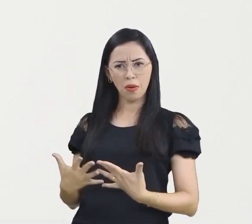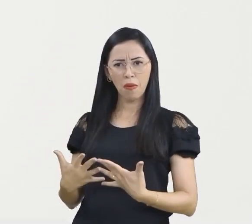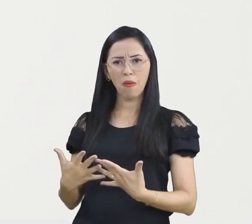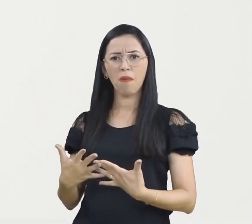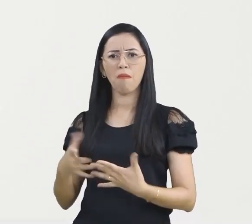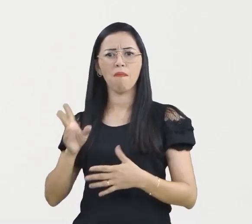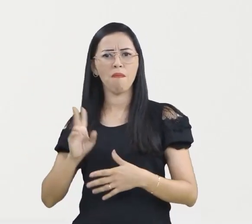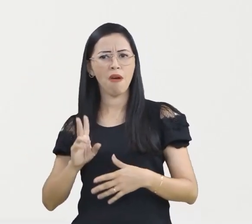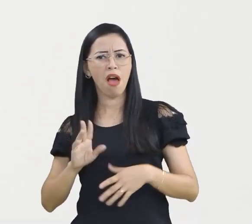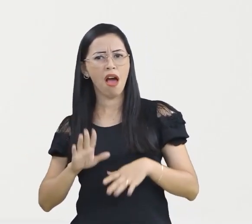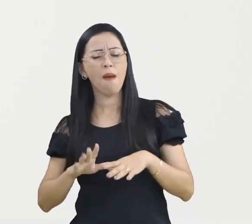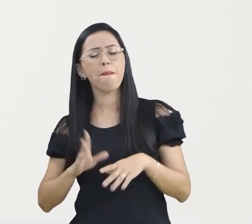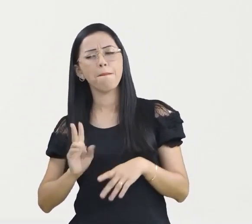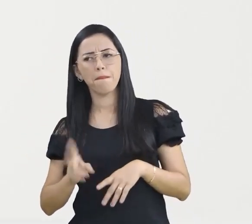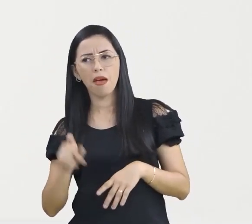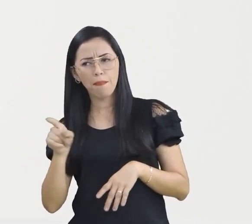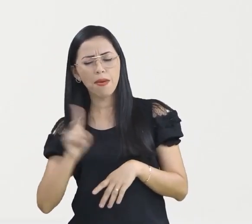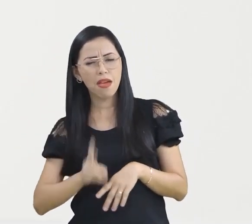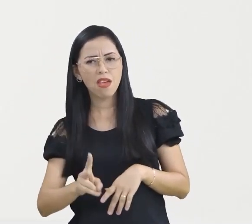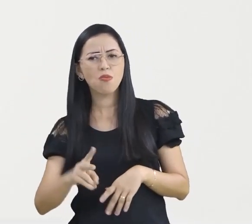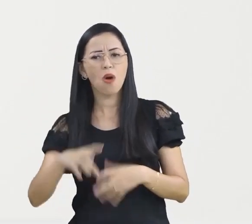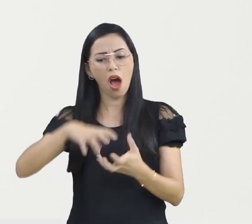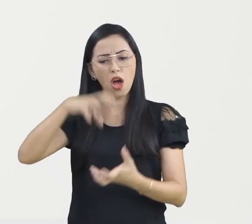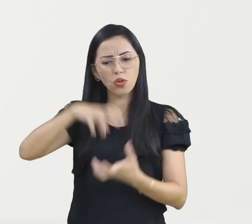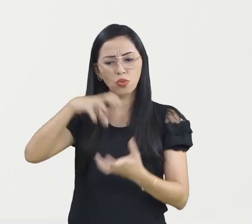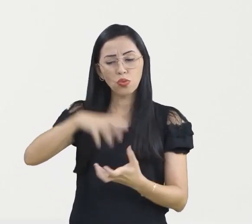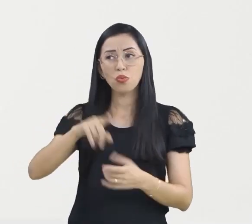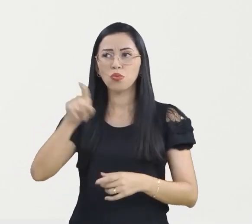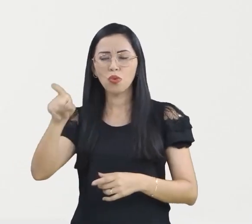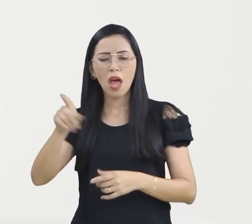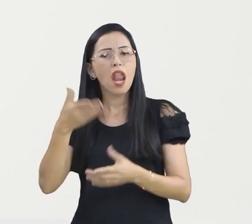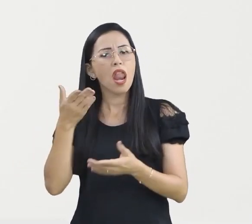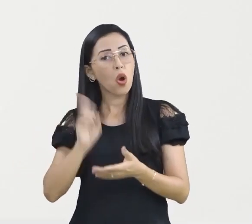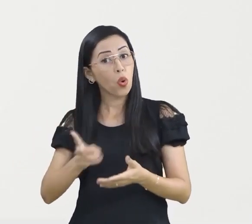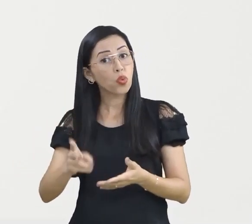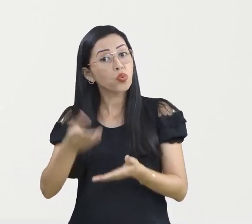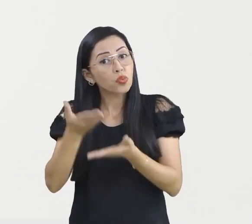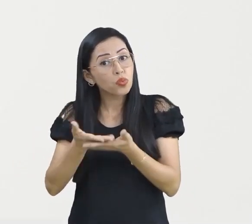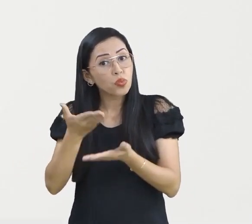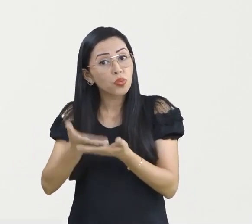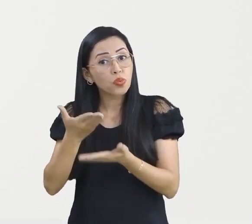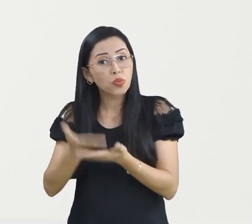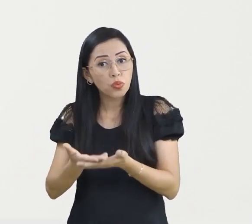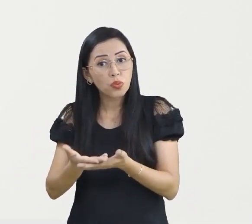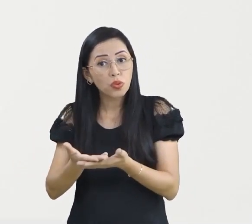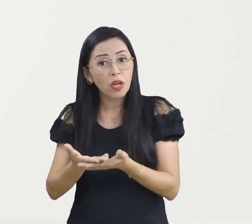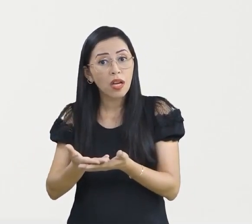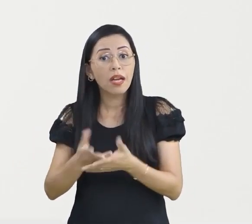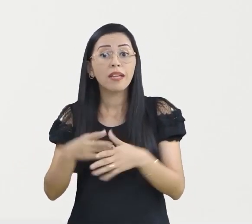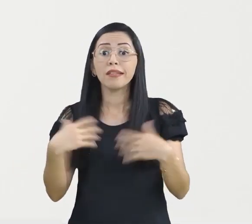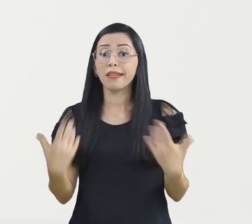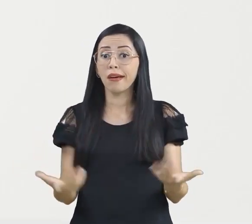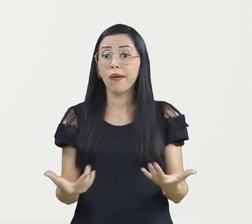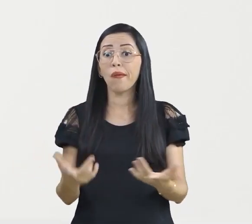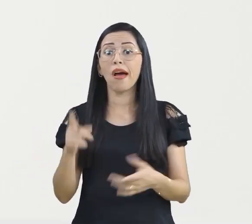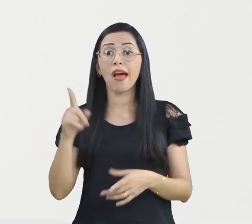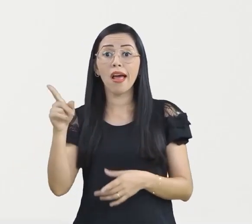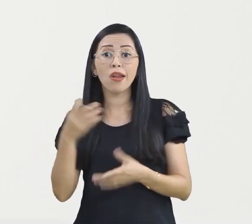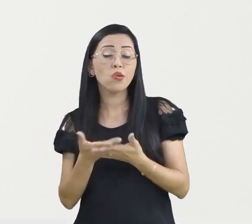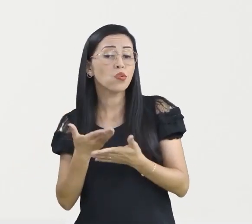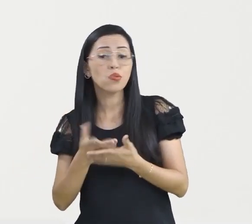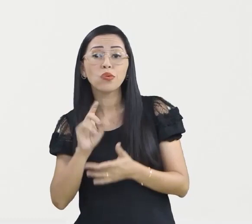gente grande, ainda estudava. E vocês sabem o quê? Crianças com problemas,